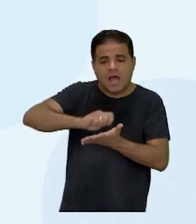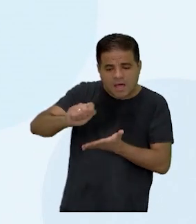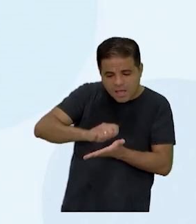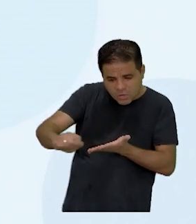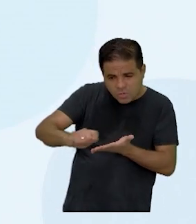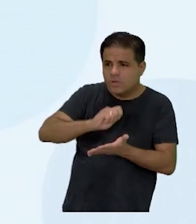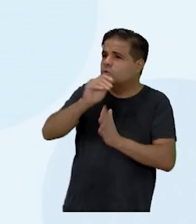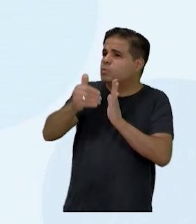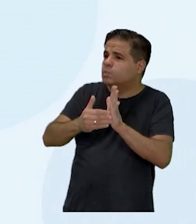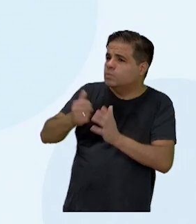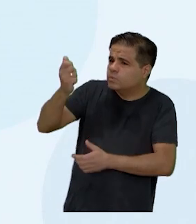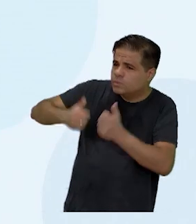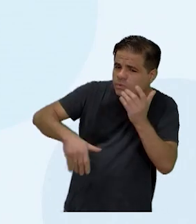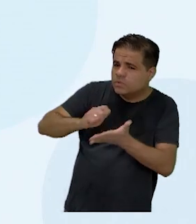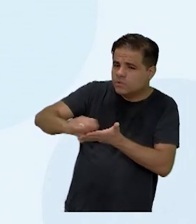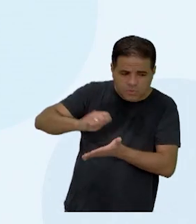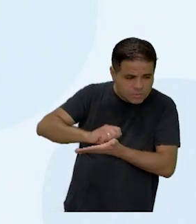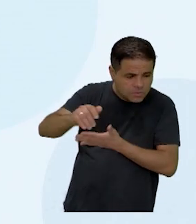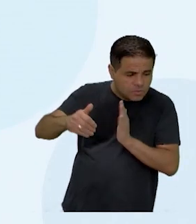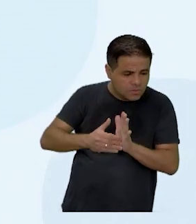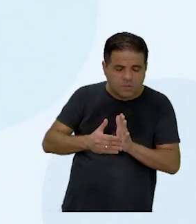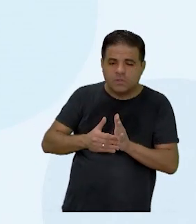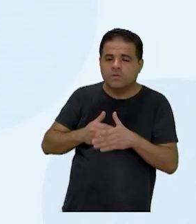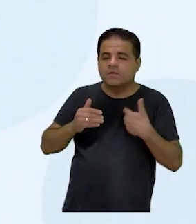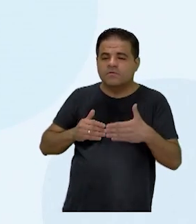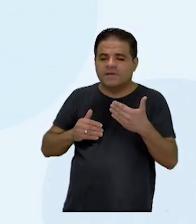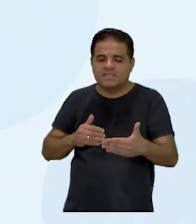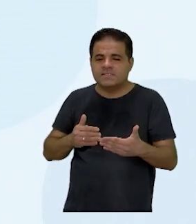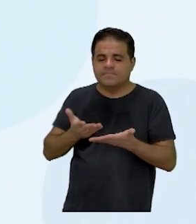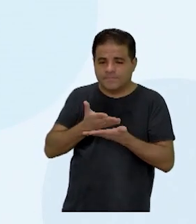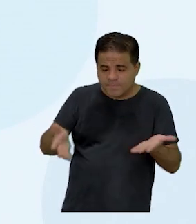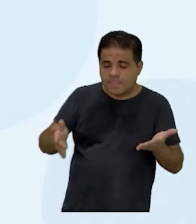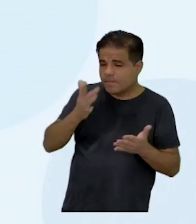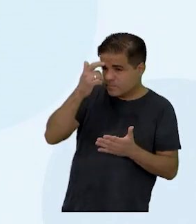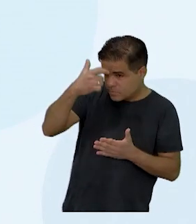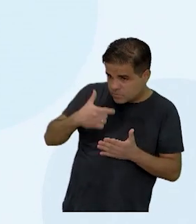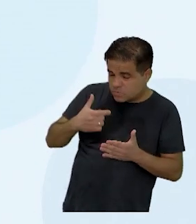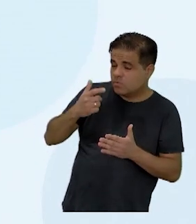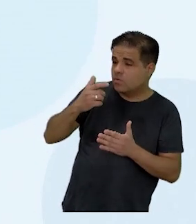Mais adiante, por favor. Então, o aluno leva